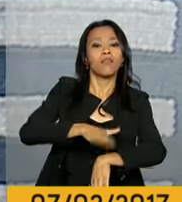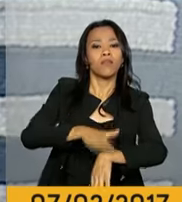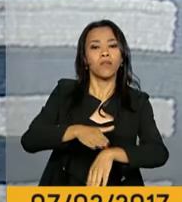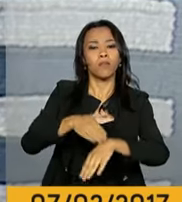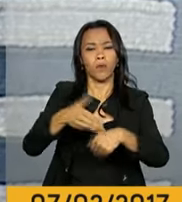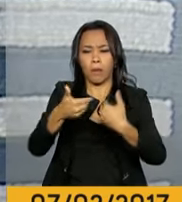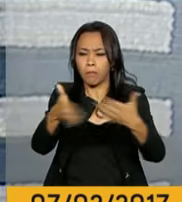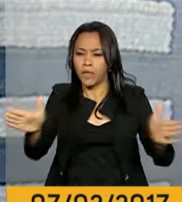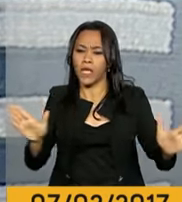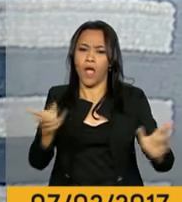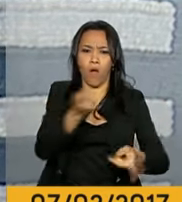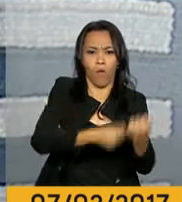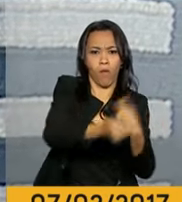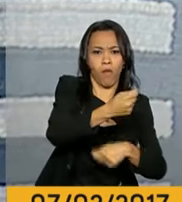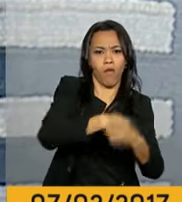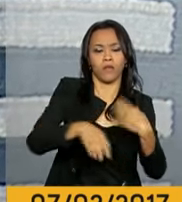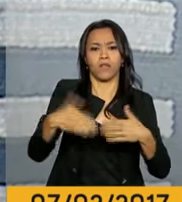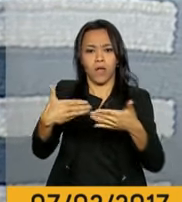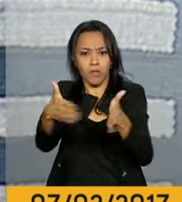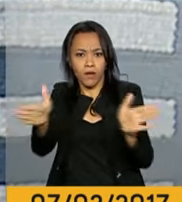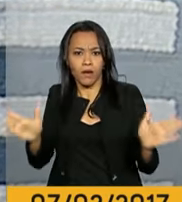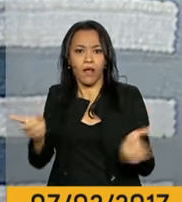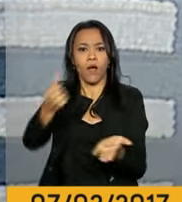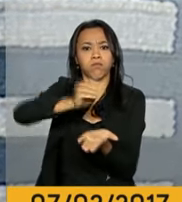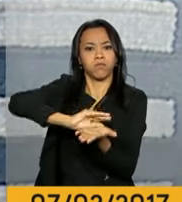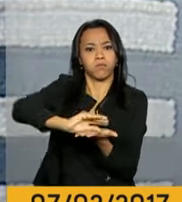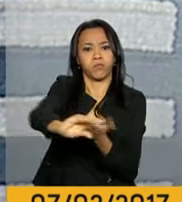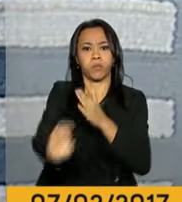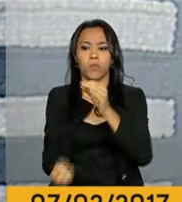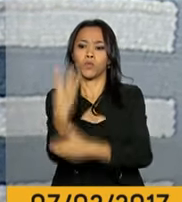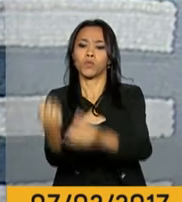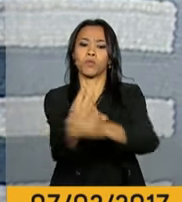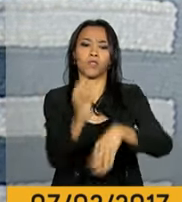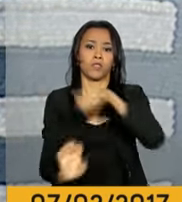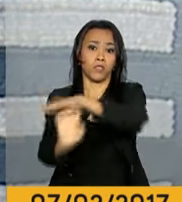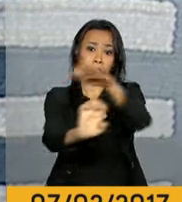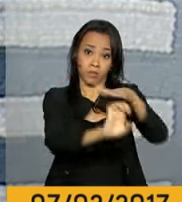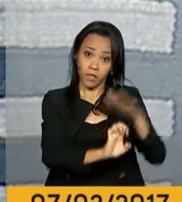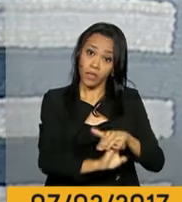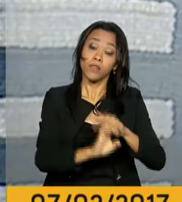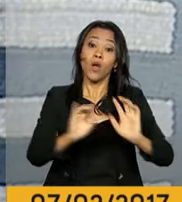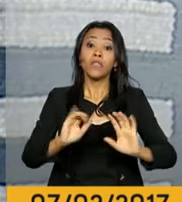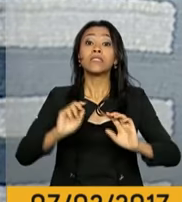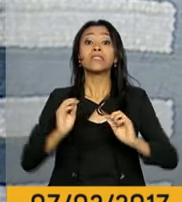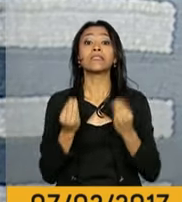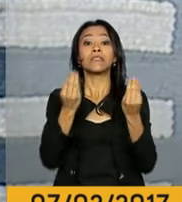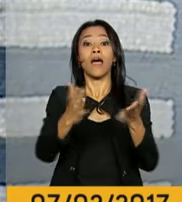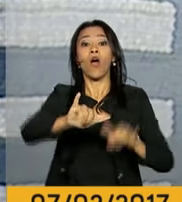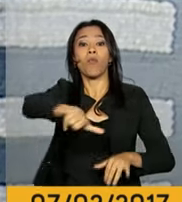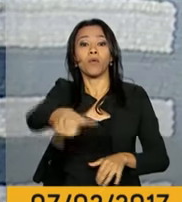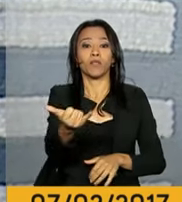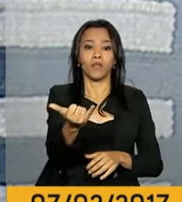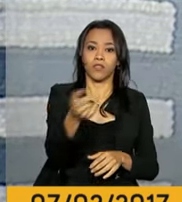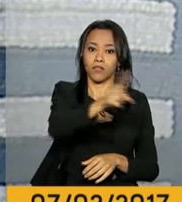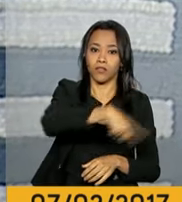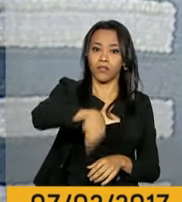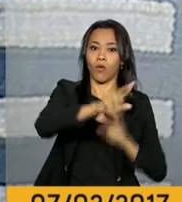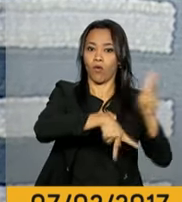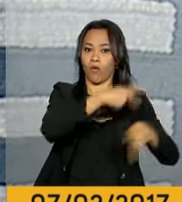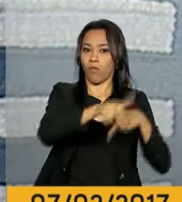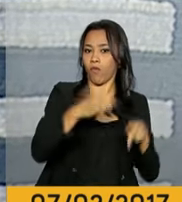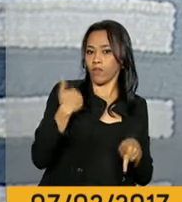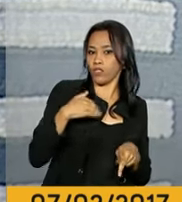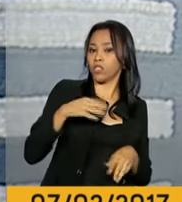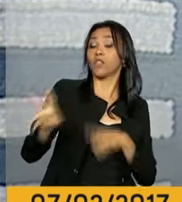comércio ampliar os investimentos ampliar oportunidades para argentinos e brasileiros já que esta altura